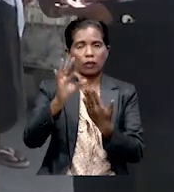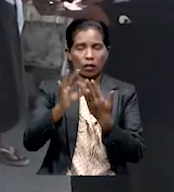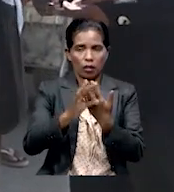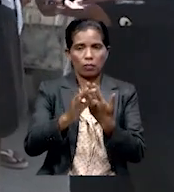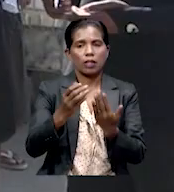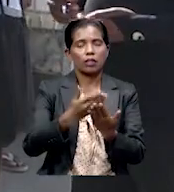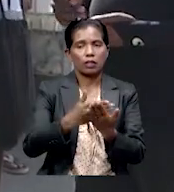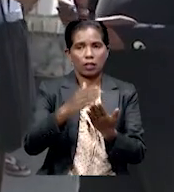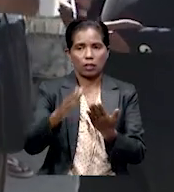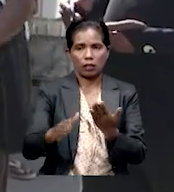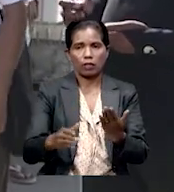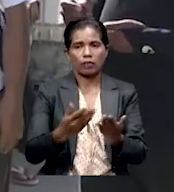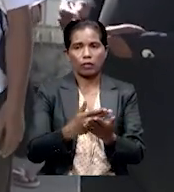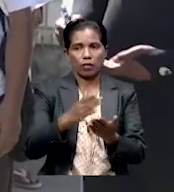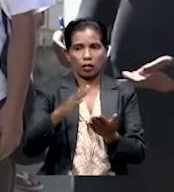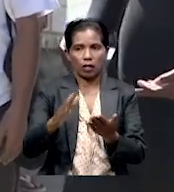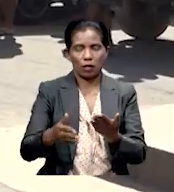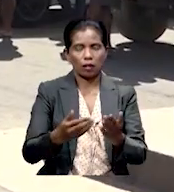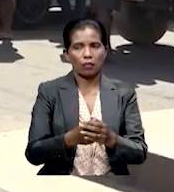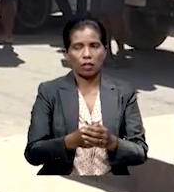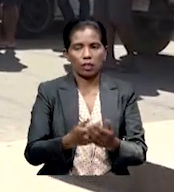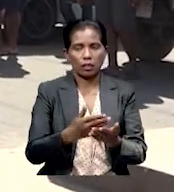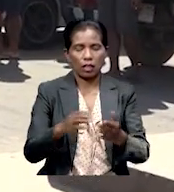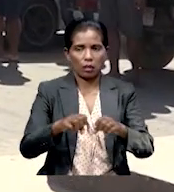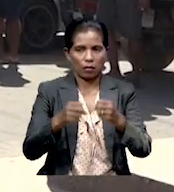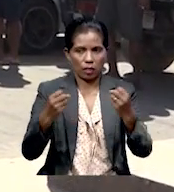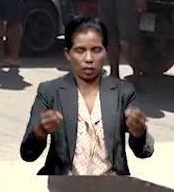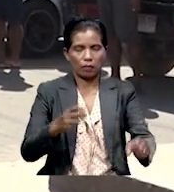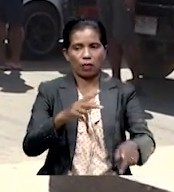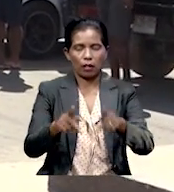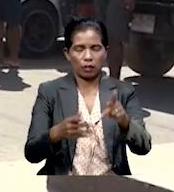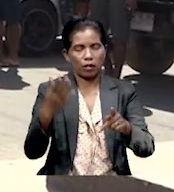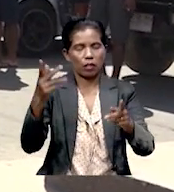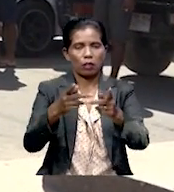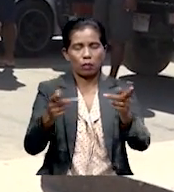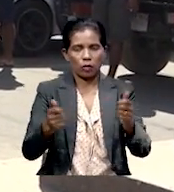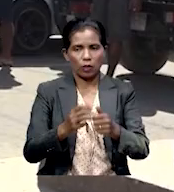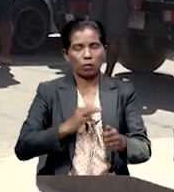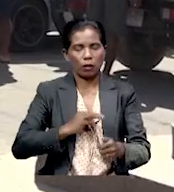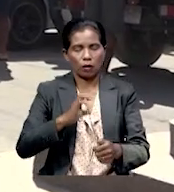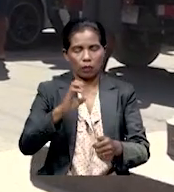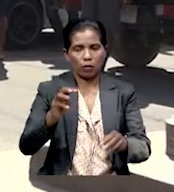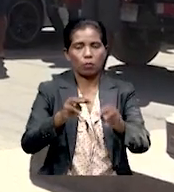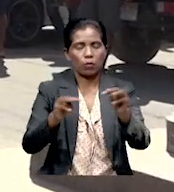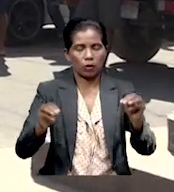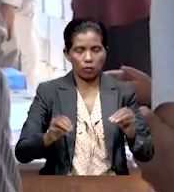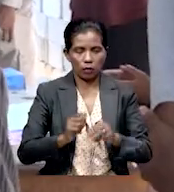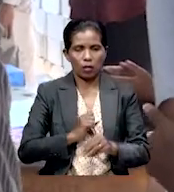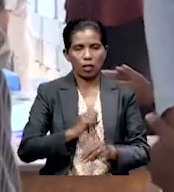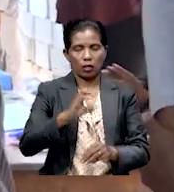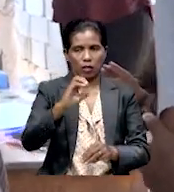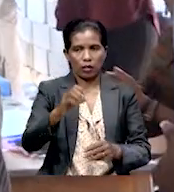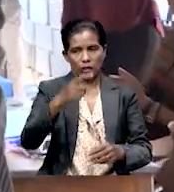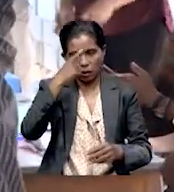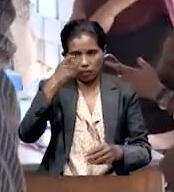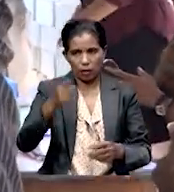kona ba companhia balon fahe produto dodok ba beneficiário sira e aposto mobisi município Ainaro.